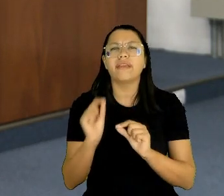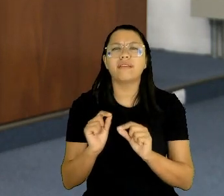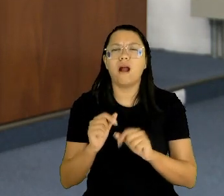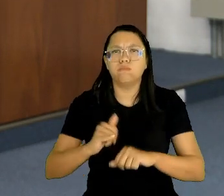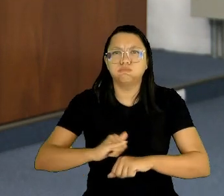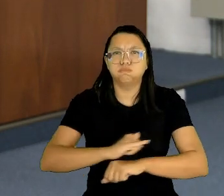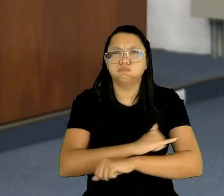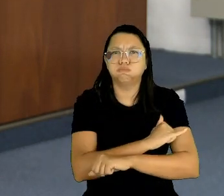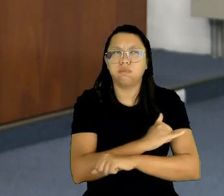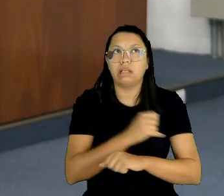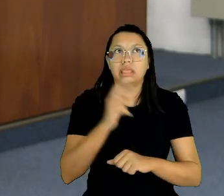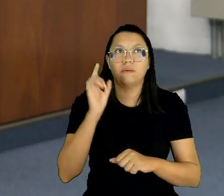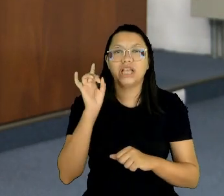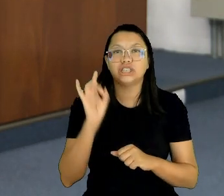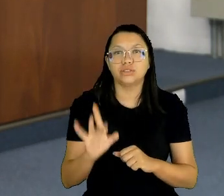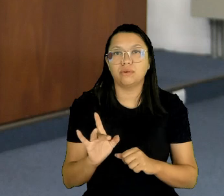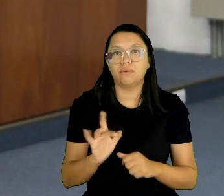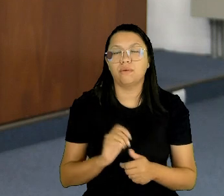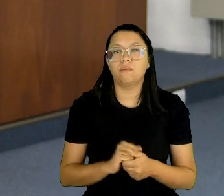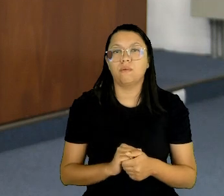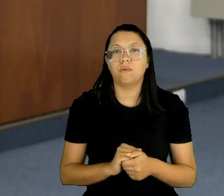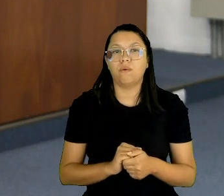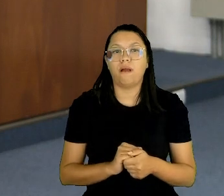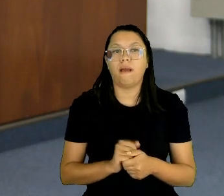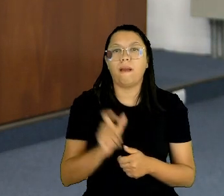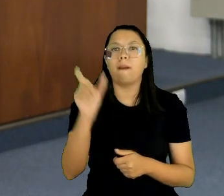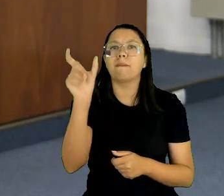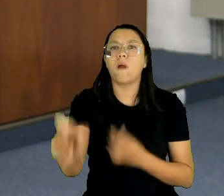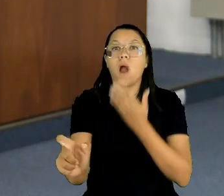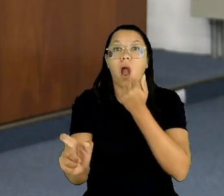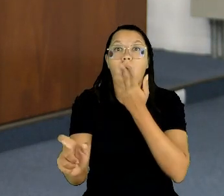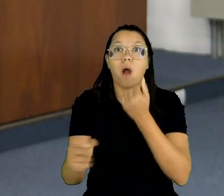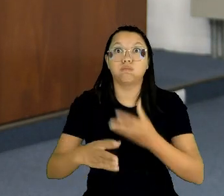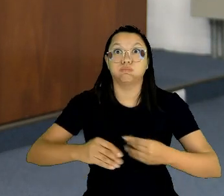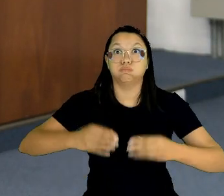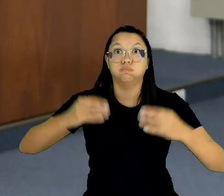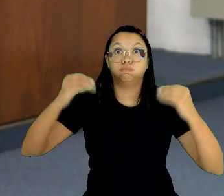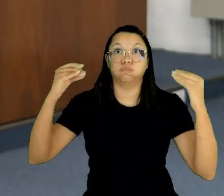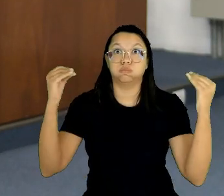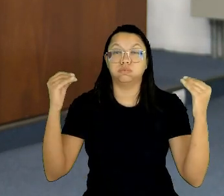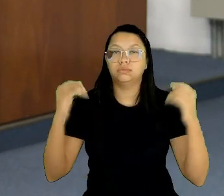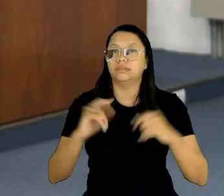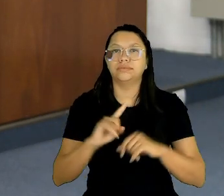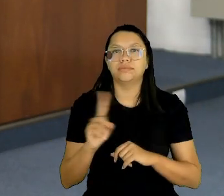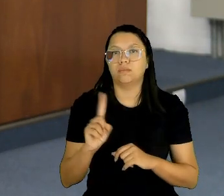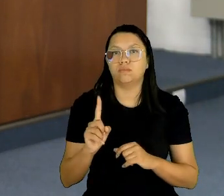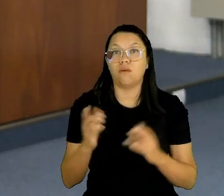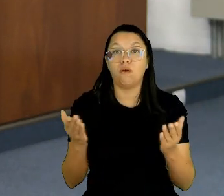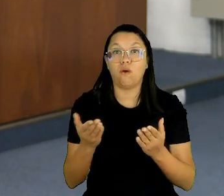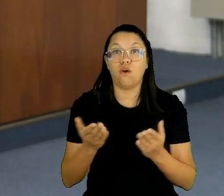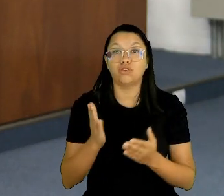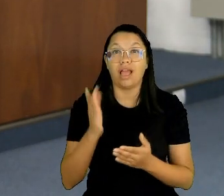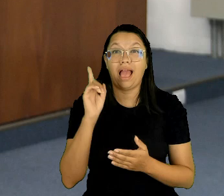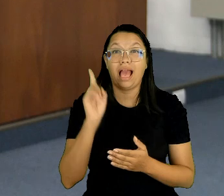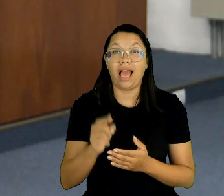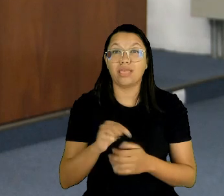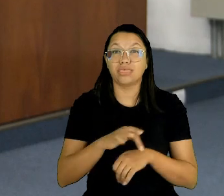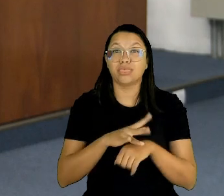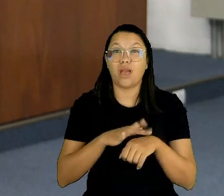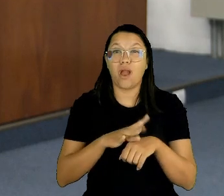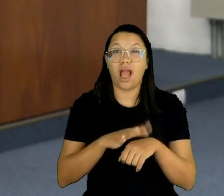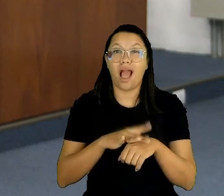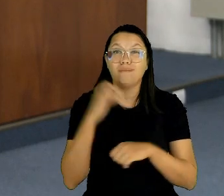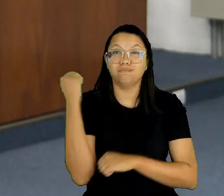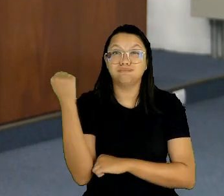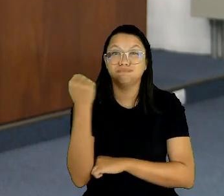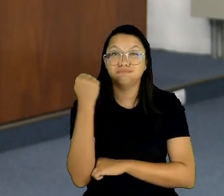que é o conceito da obesidade, né? A obesidade não é simplesmente o paciente que comeu muito e aumentou o peso. A obesidade hoje em dia já é visto como